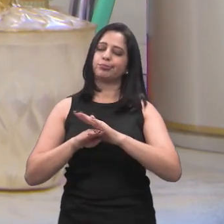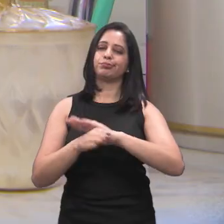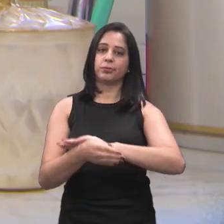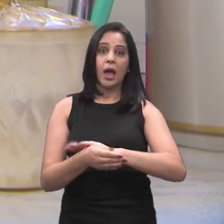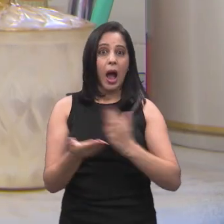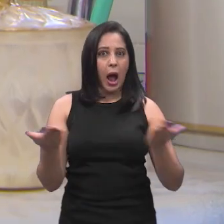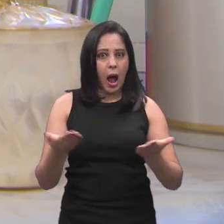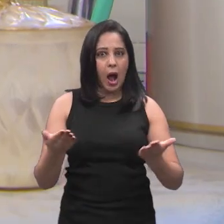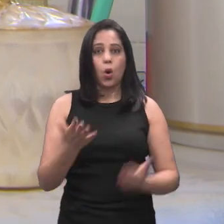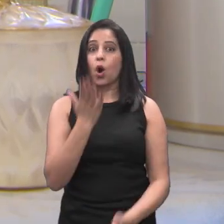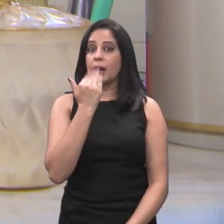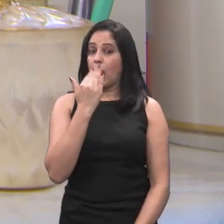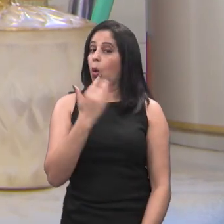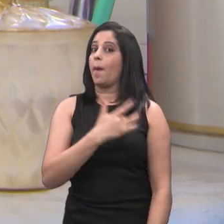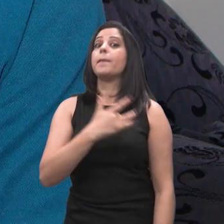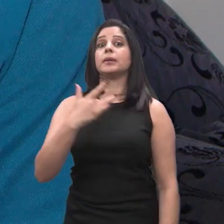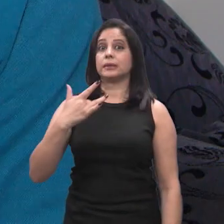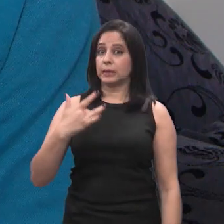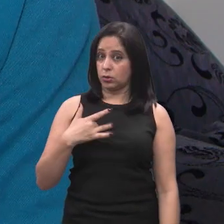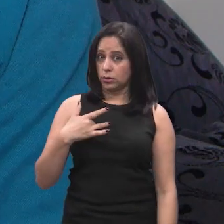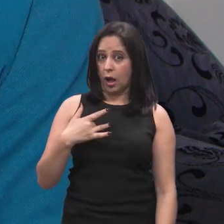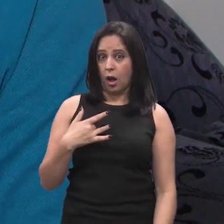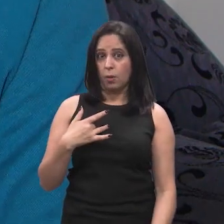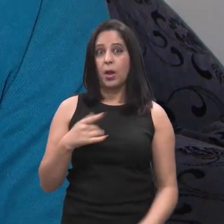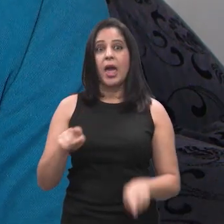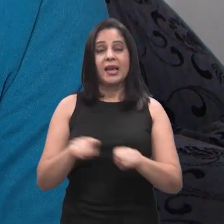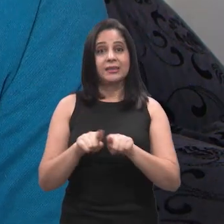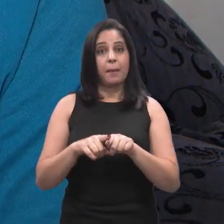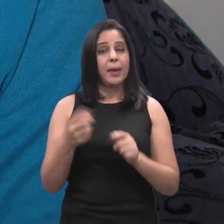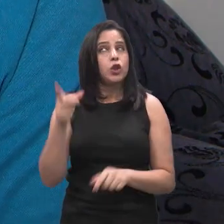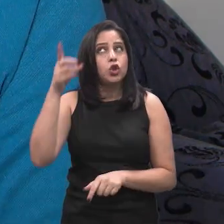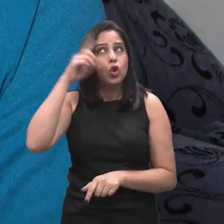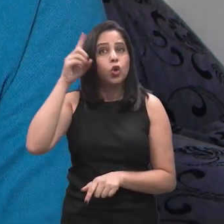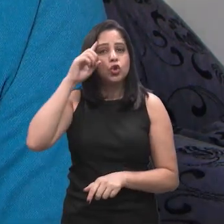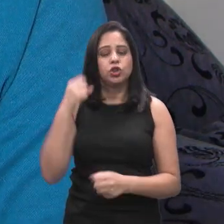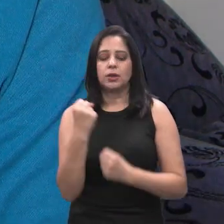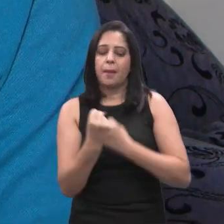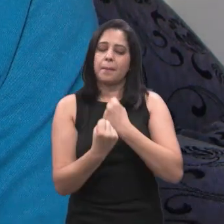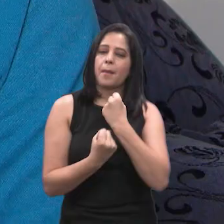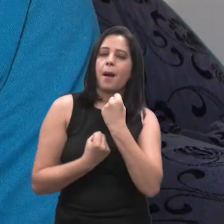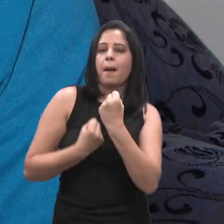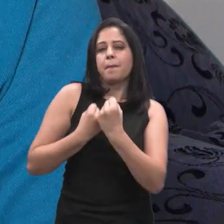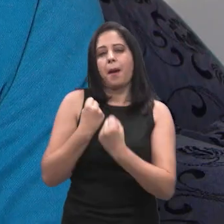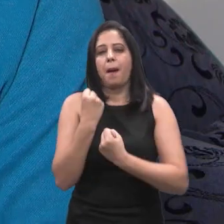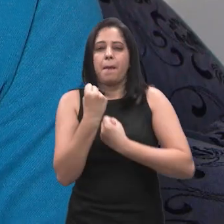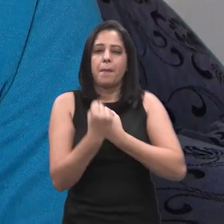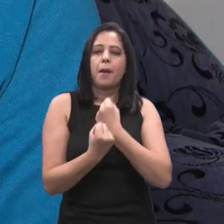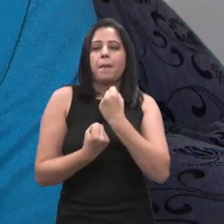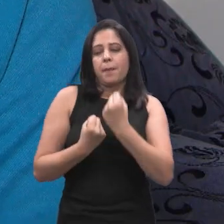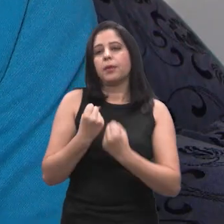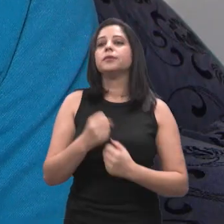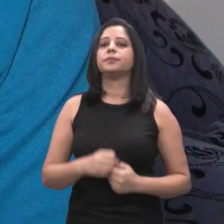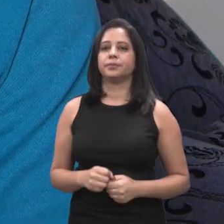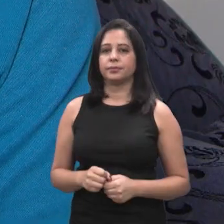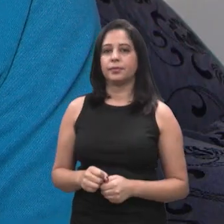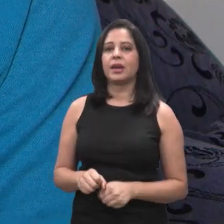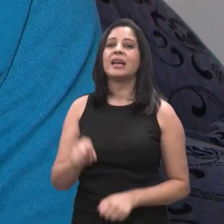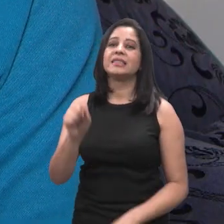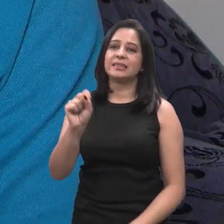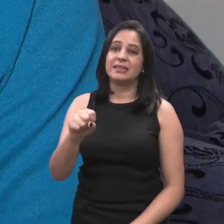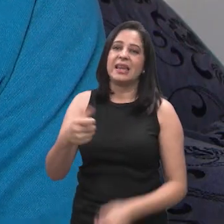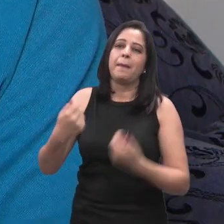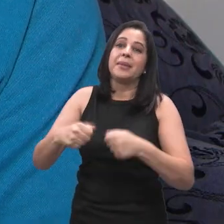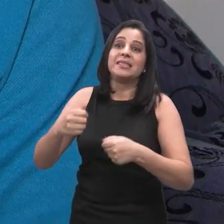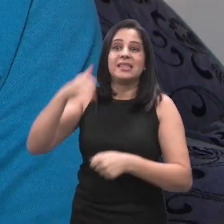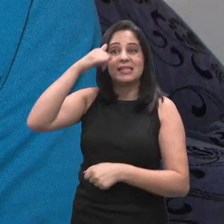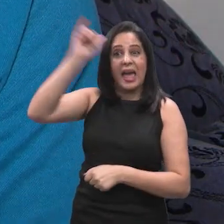as caminhadas na rotina diária. Tem que evitar mais coisa muito gordurosa, né? Cortei bastante a